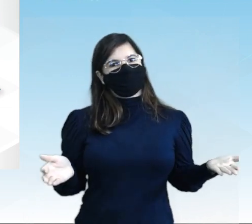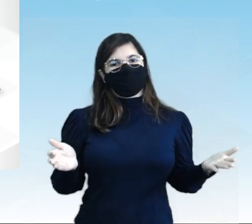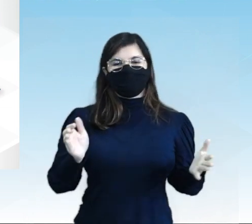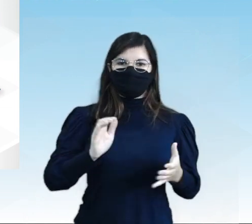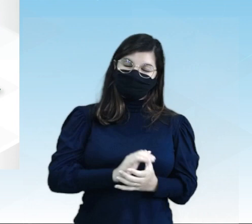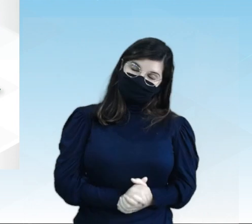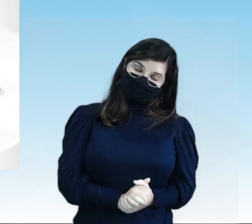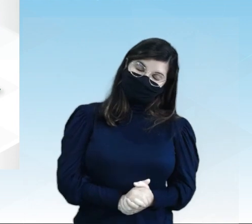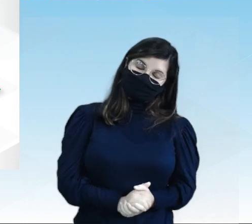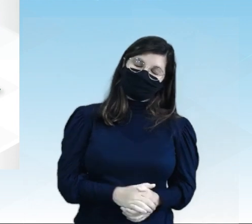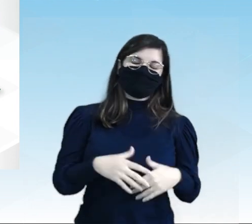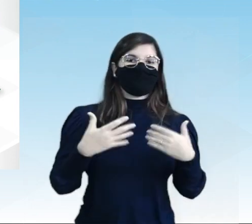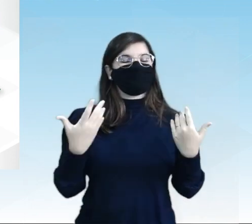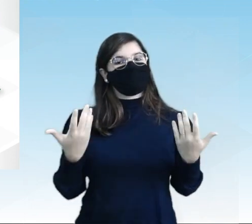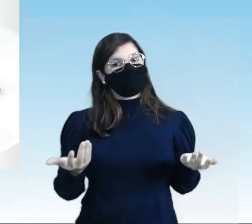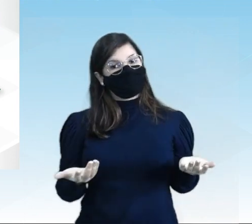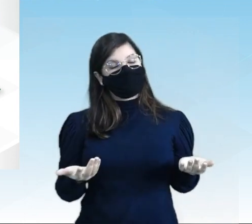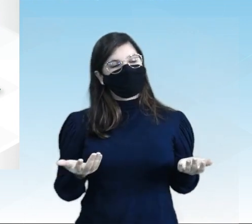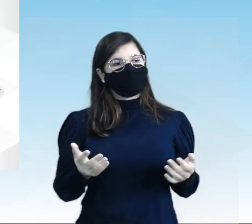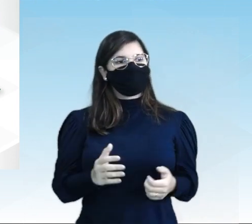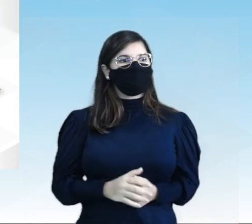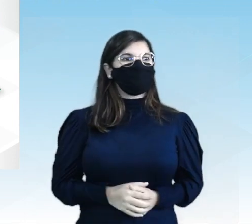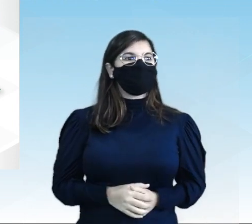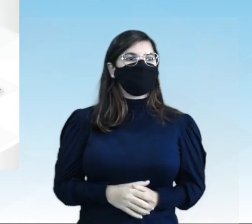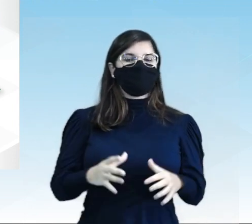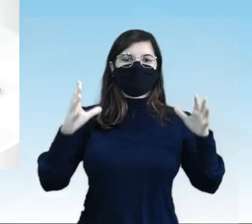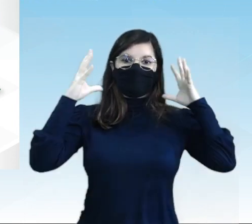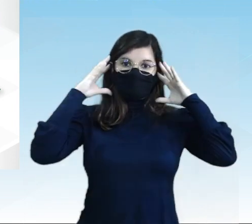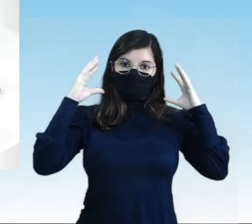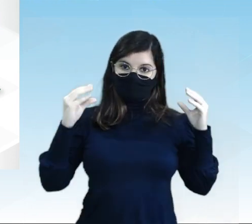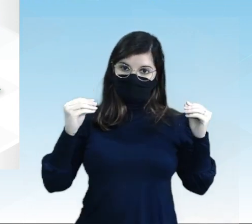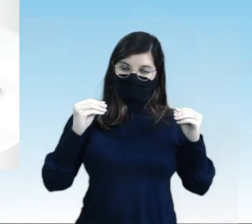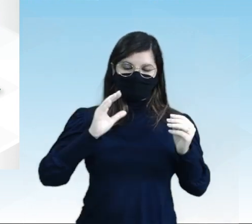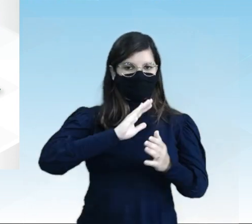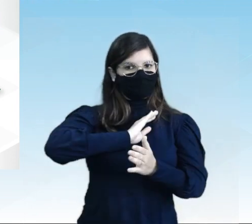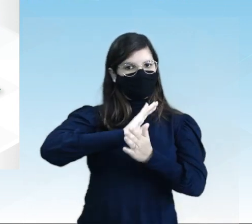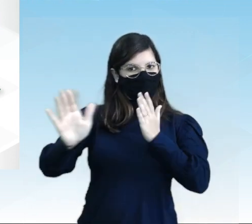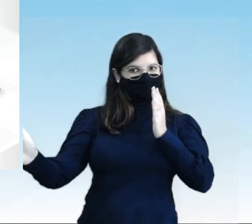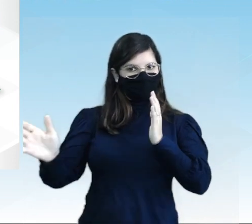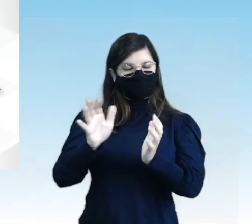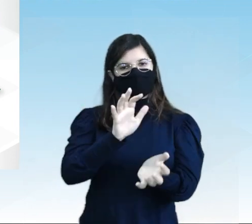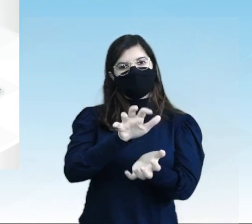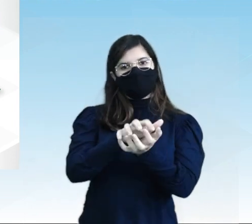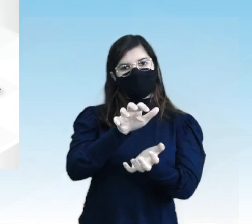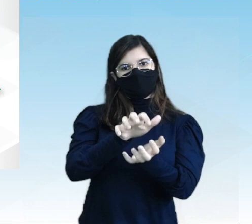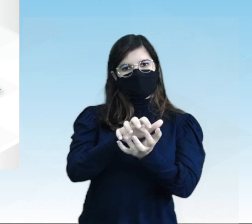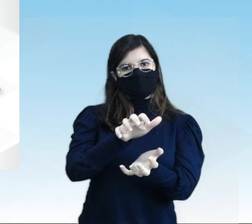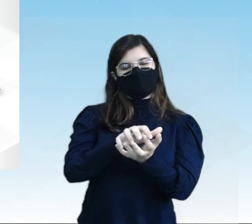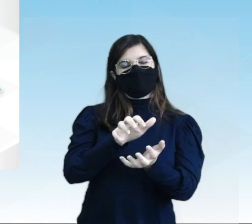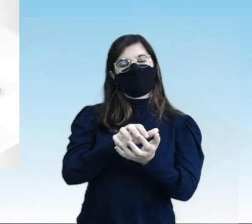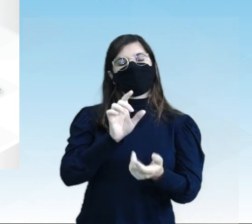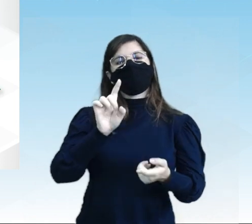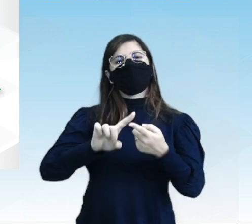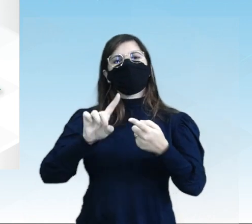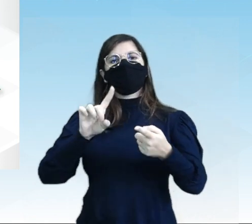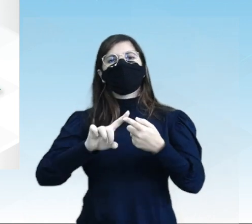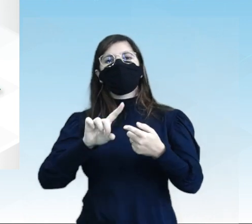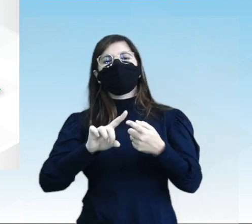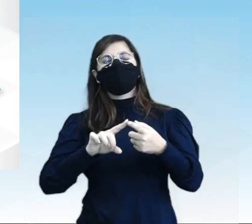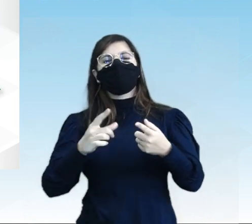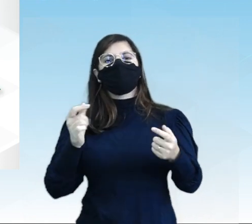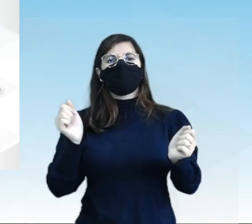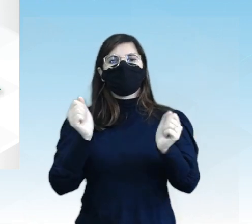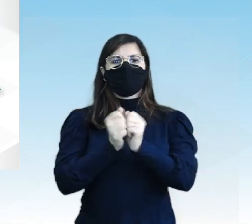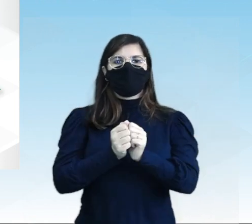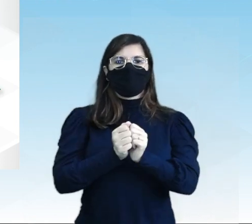mas né então os holandeses saem Pernambuco com eles vão também